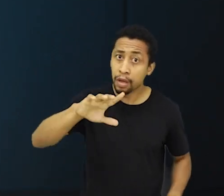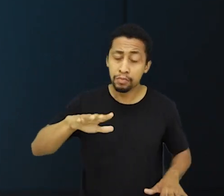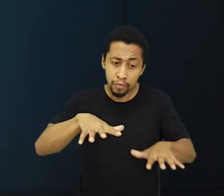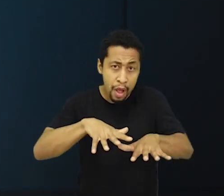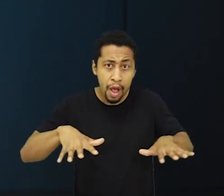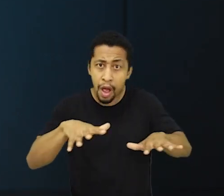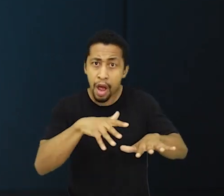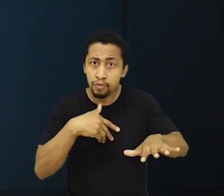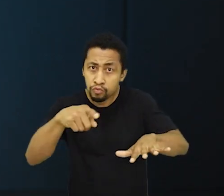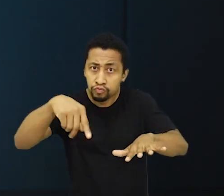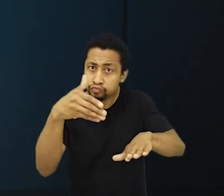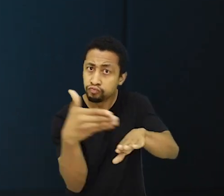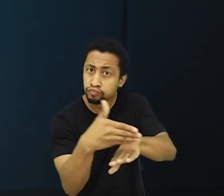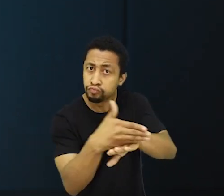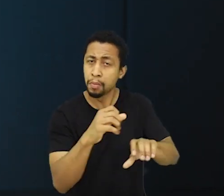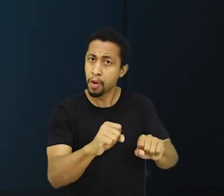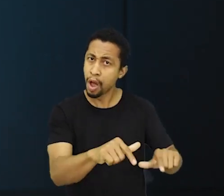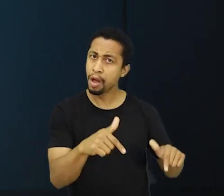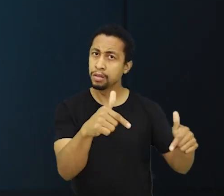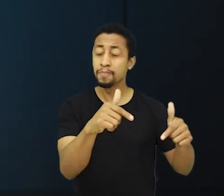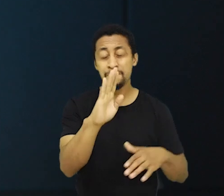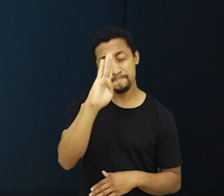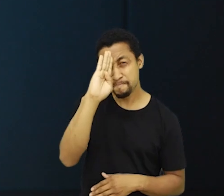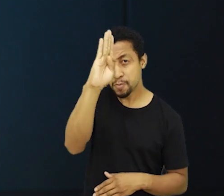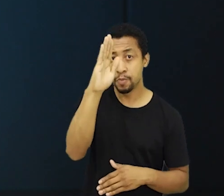próprias, inclusive principalmente pelo voto.